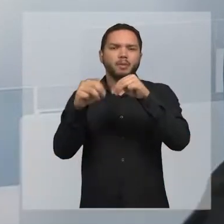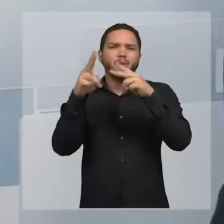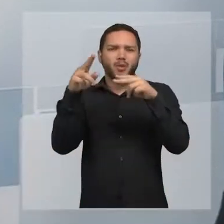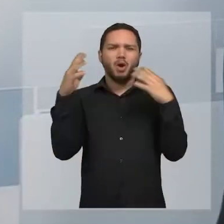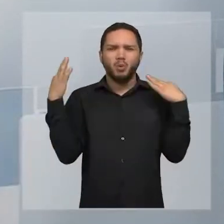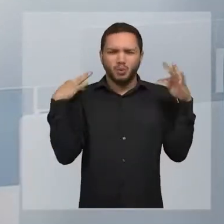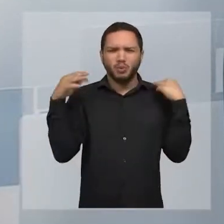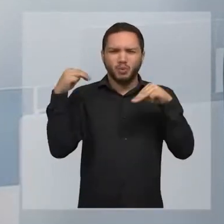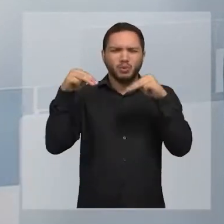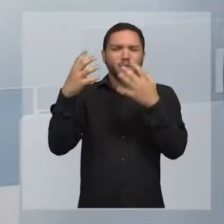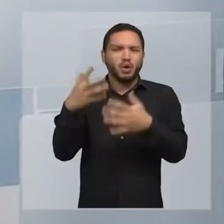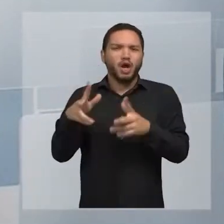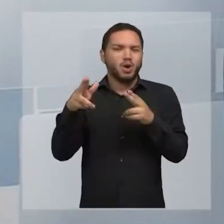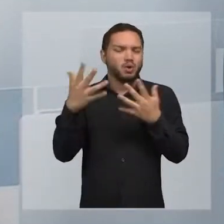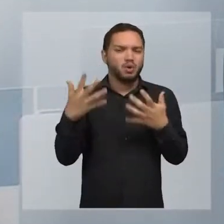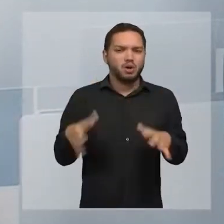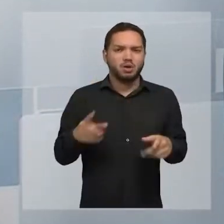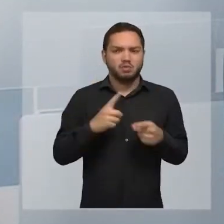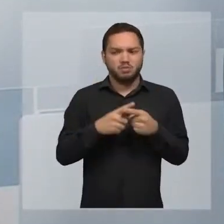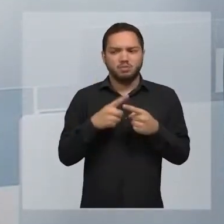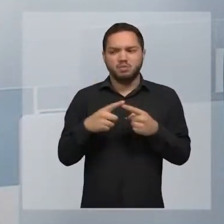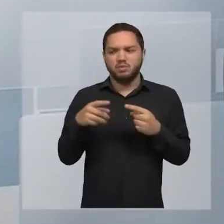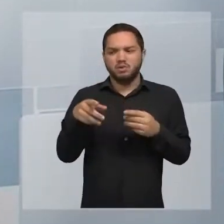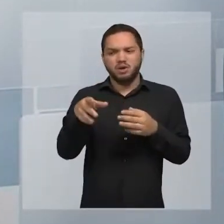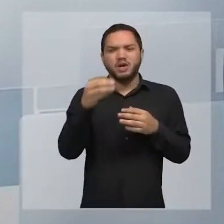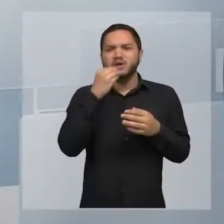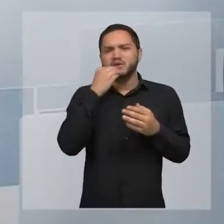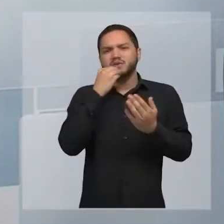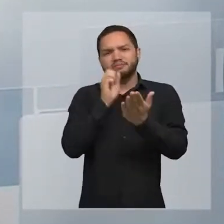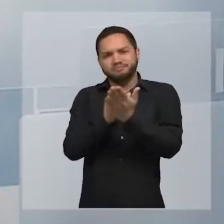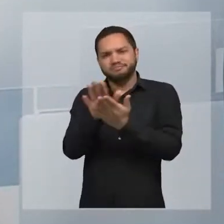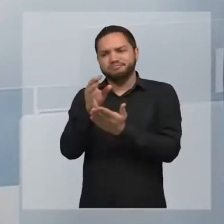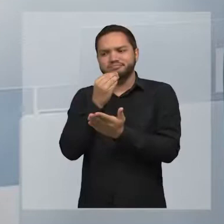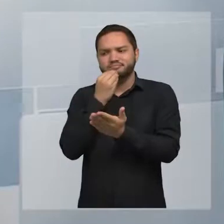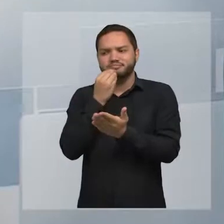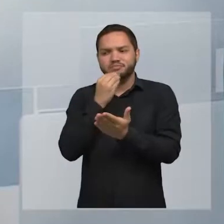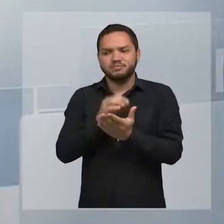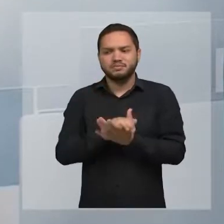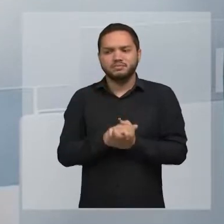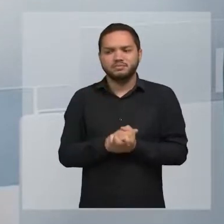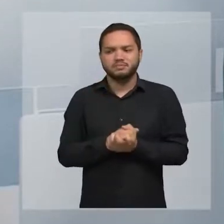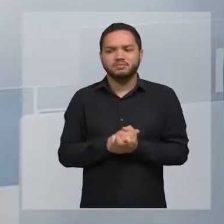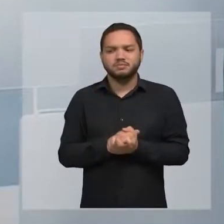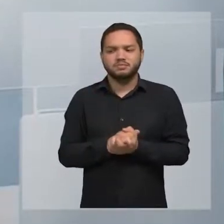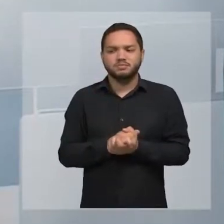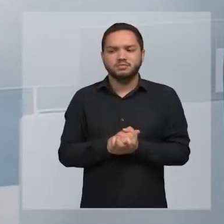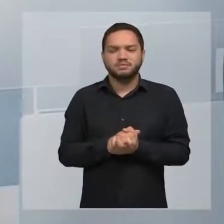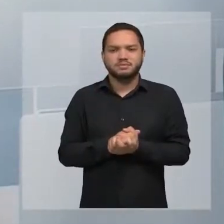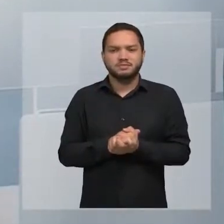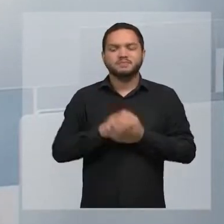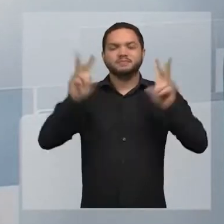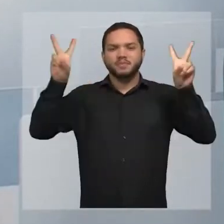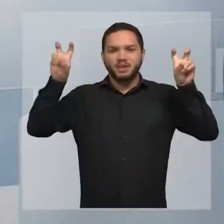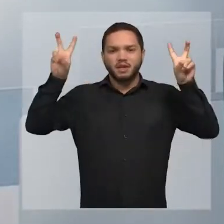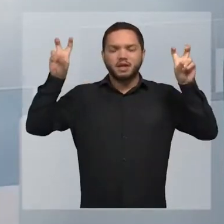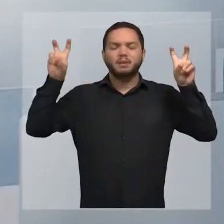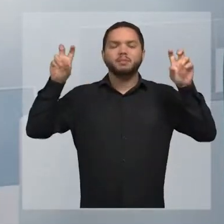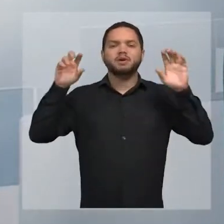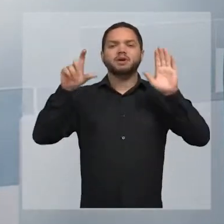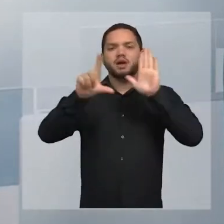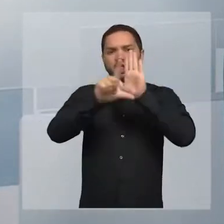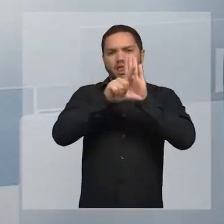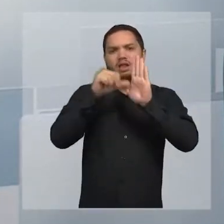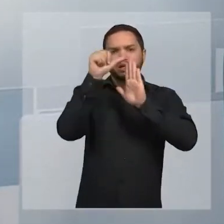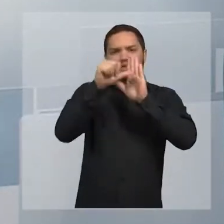ministro do Turismo, que, na minha avaliação, já não devia estar mais lá, né, Paulo? Pois é. O